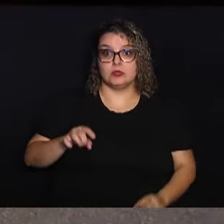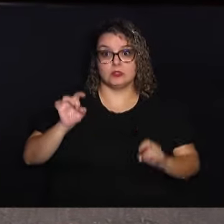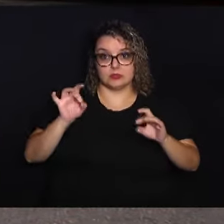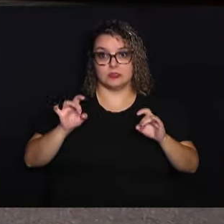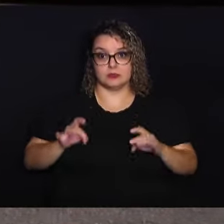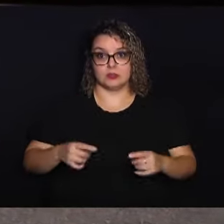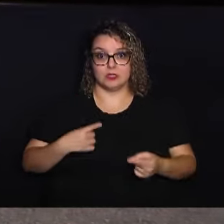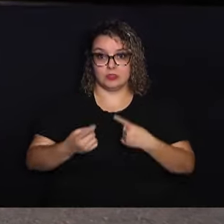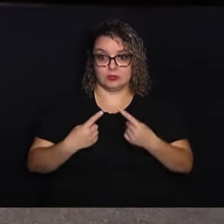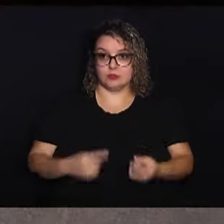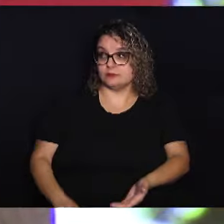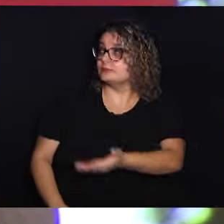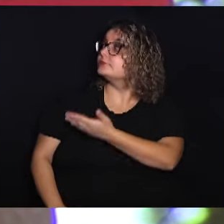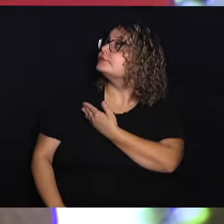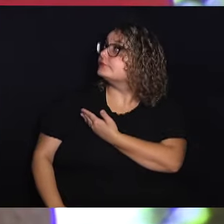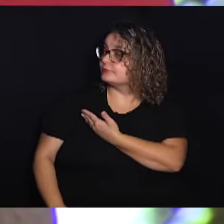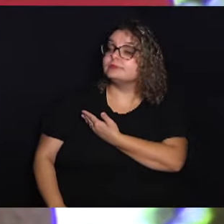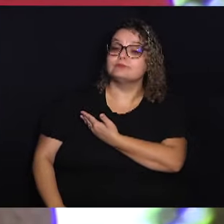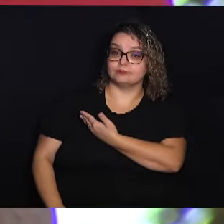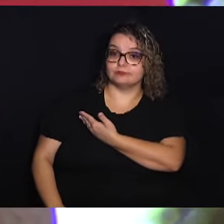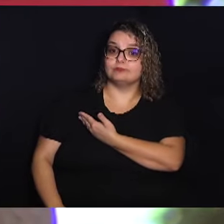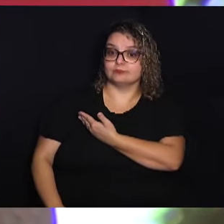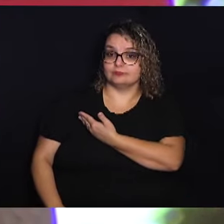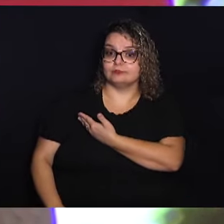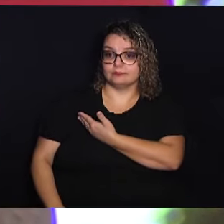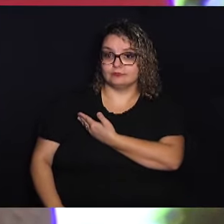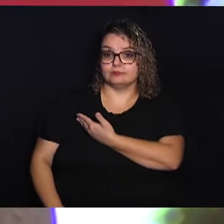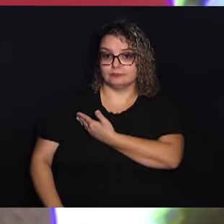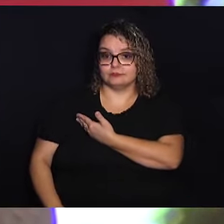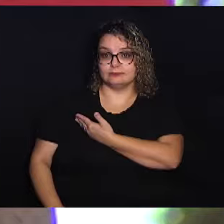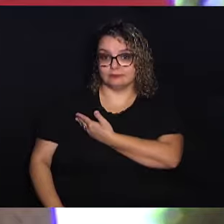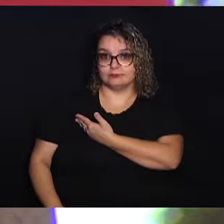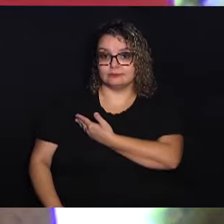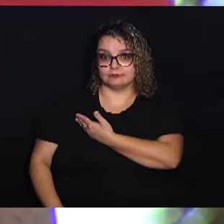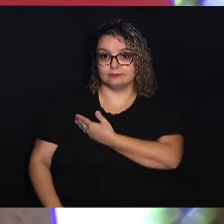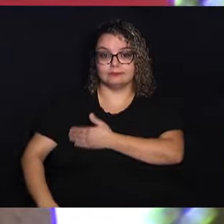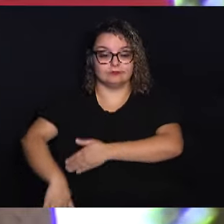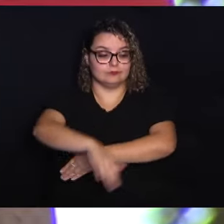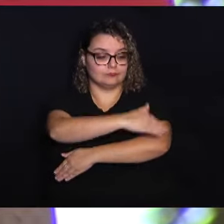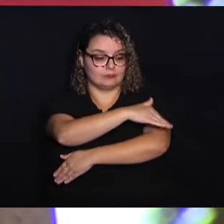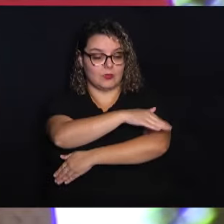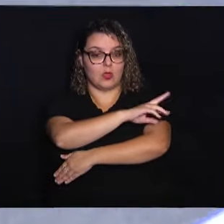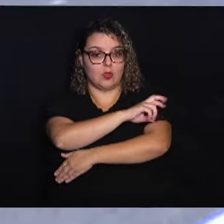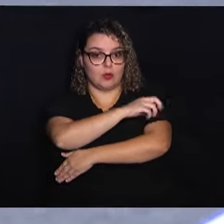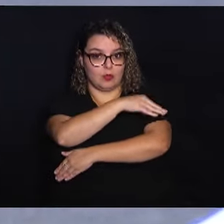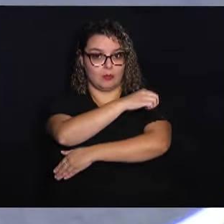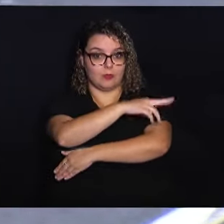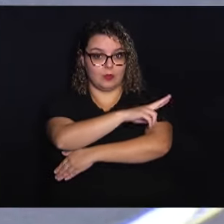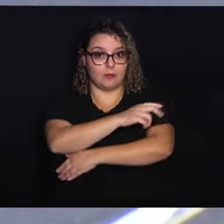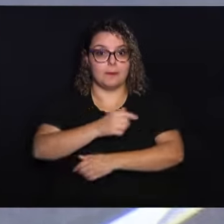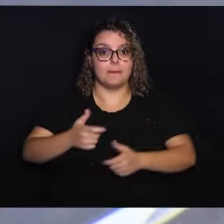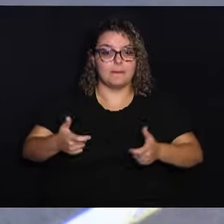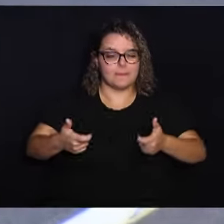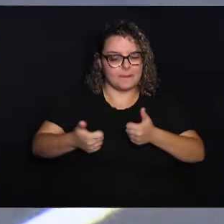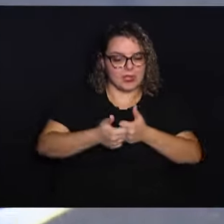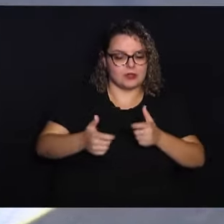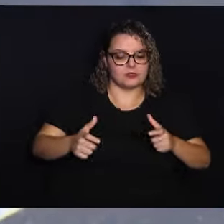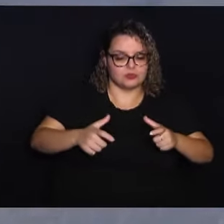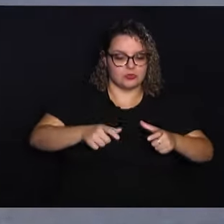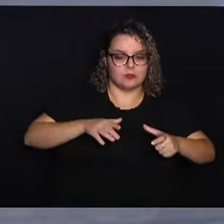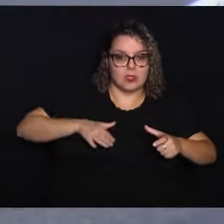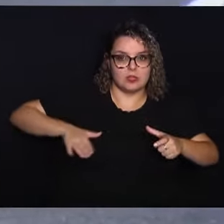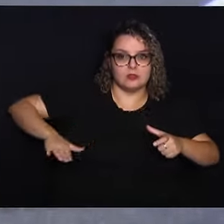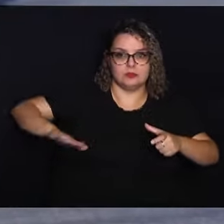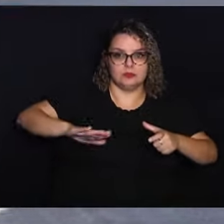aqui especificamente na Avenida Albino José Barbosa de Oliveira esquina com Avenida Romeo Tortima próximo ao balão na entrada